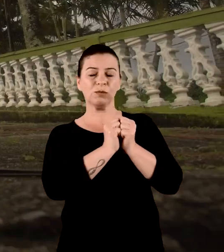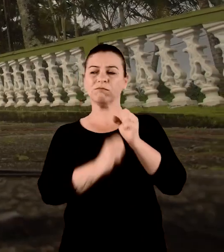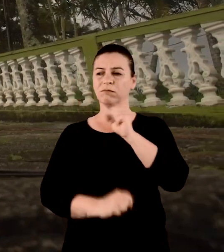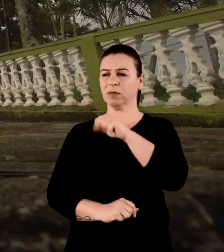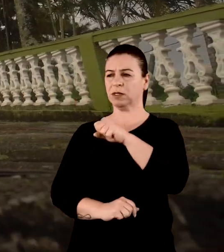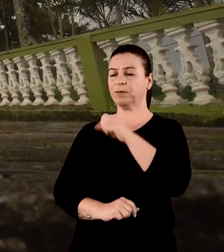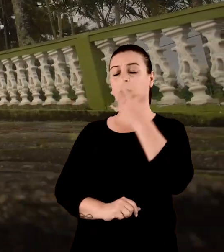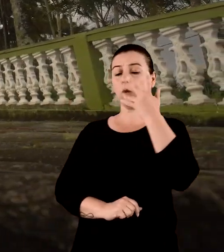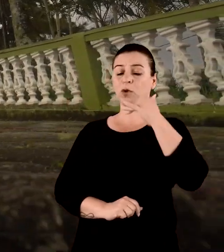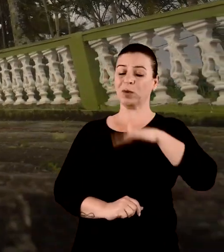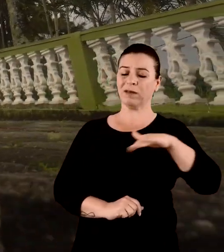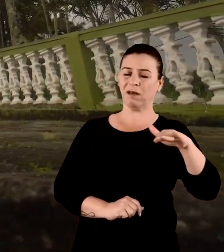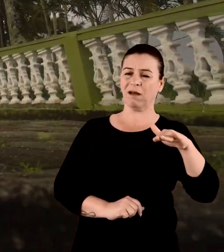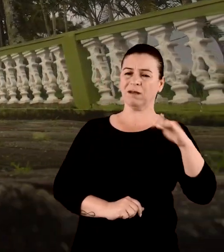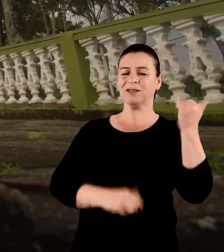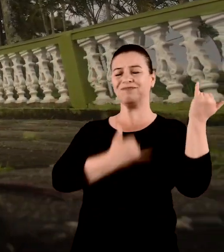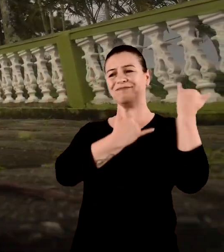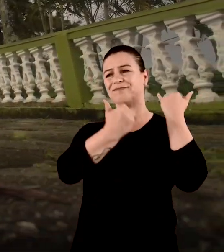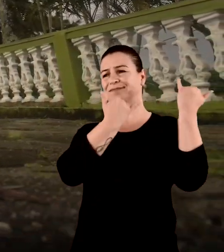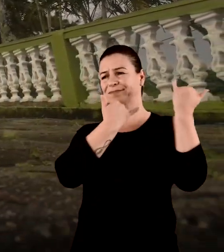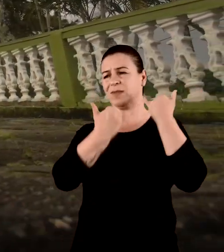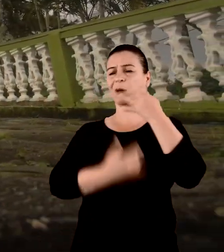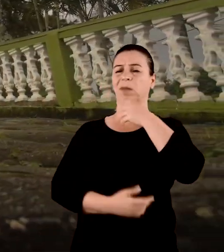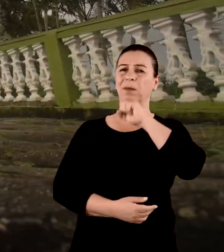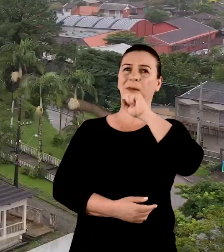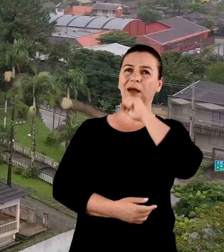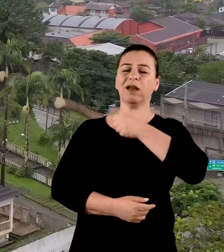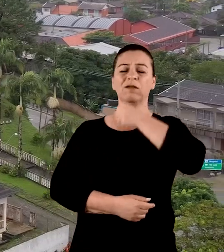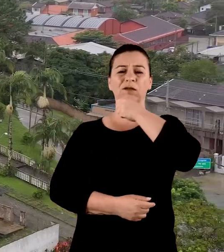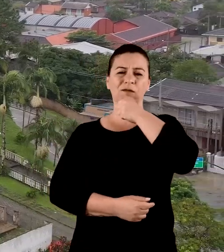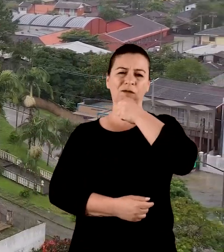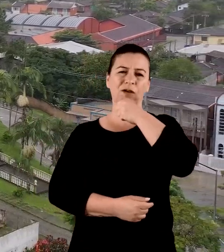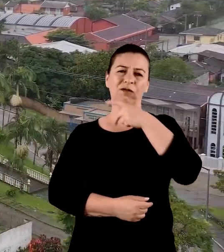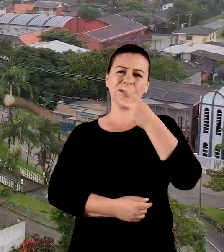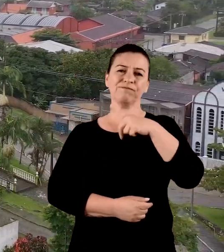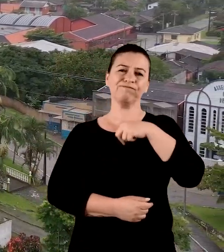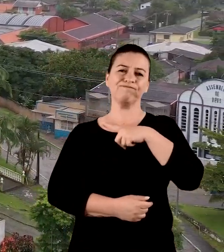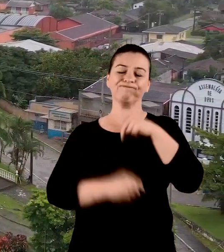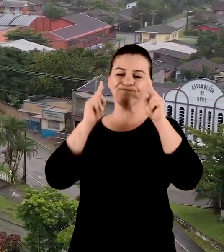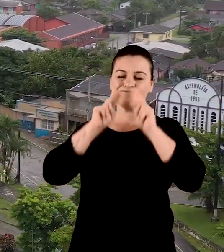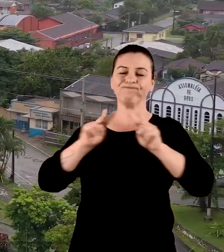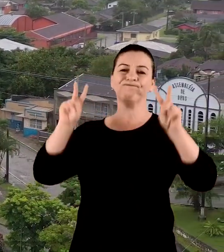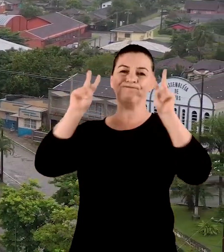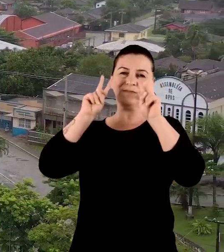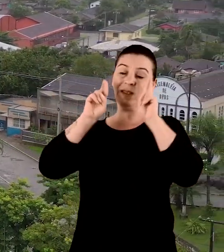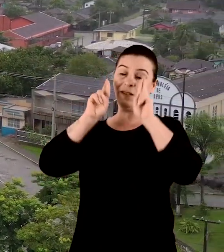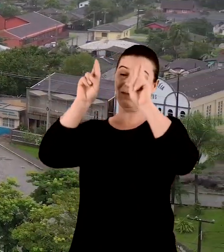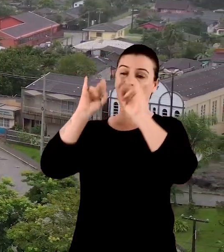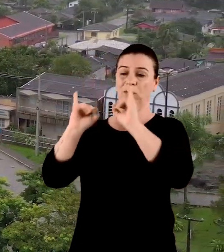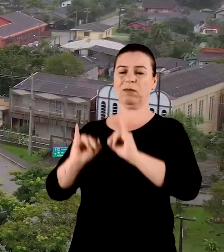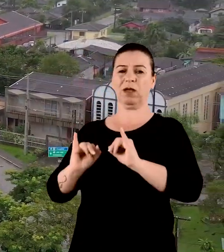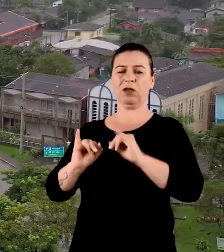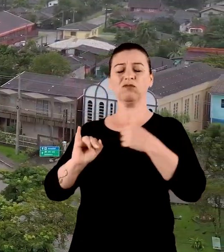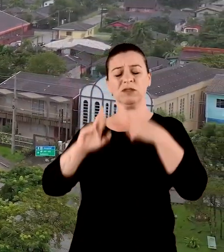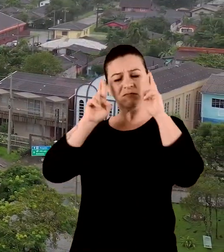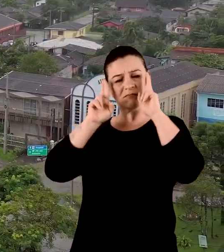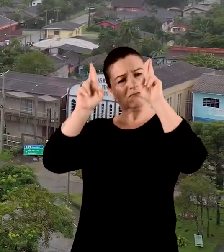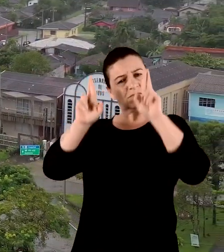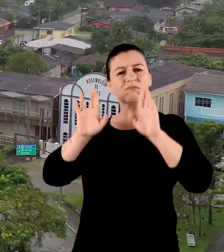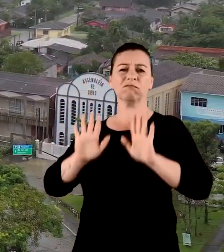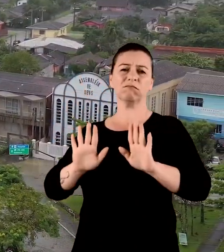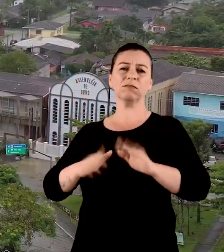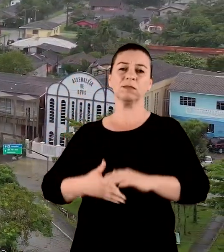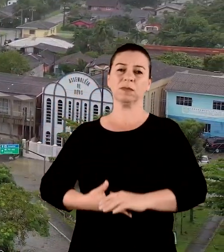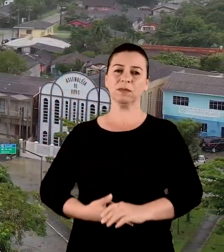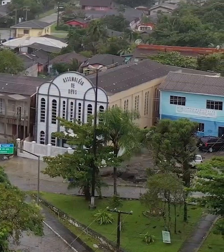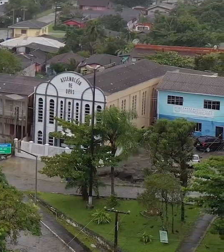comigo. Sim, quando criança eu ouvia muito, né, dos meus pais, dos meus avós, né, eles têm um olhar, né, a respeito das imagens.